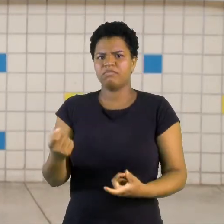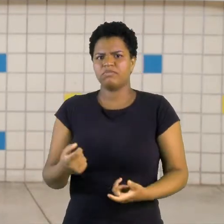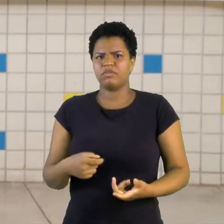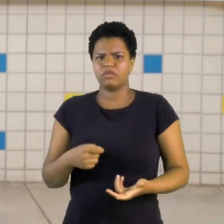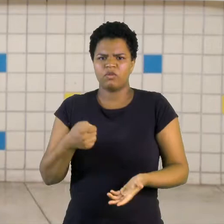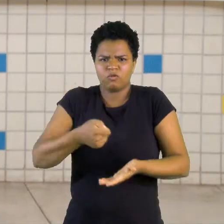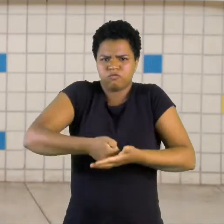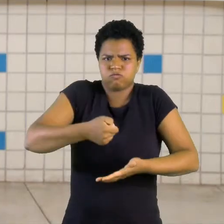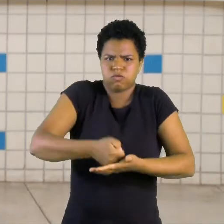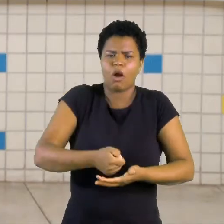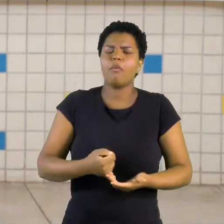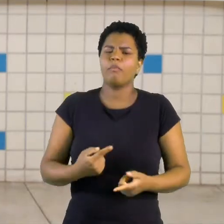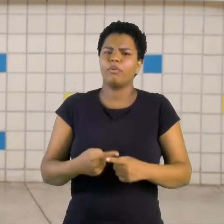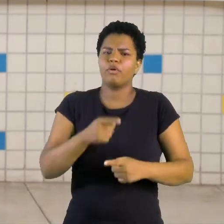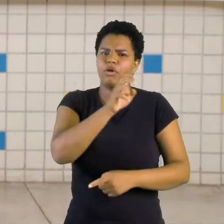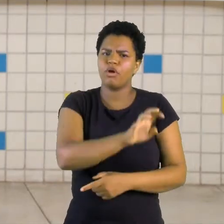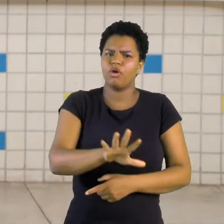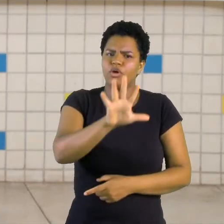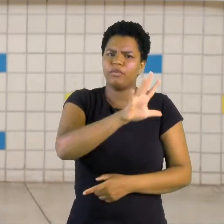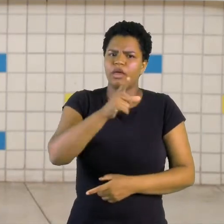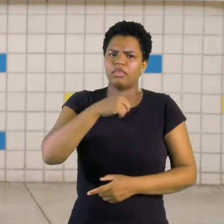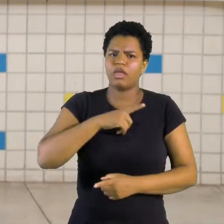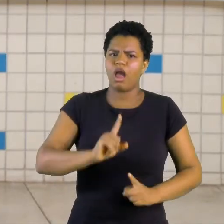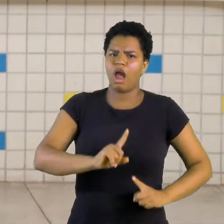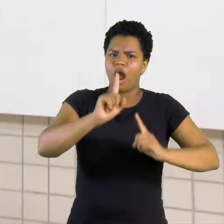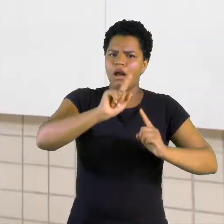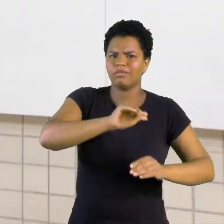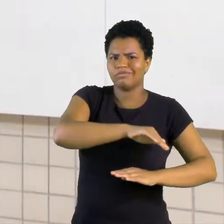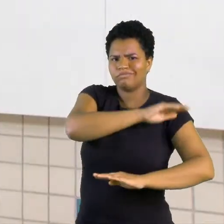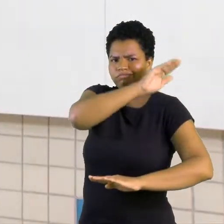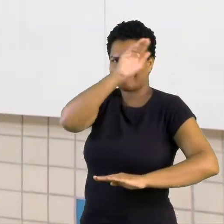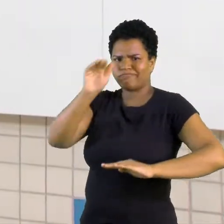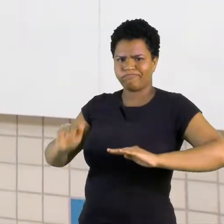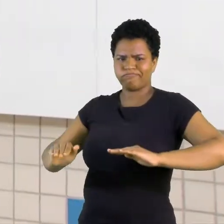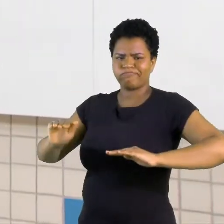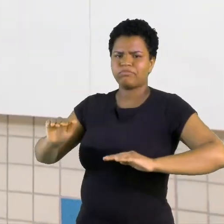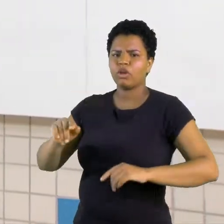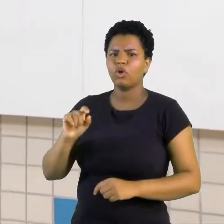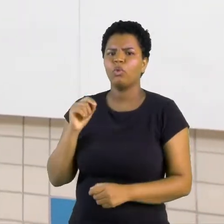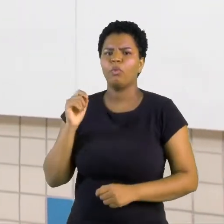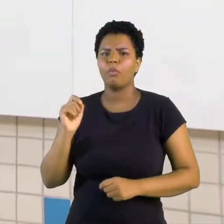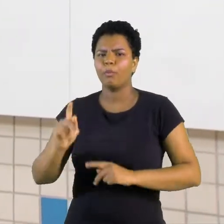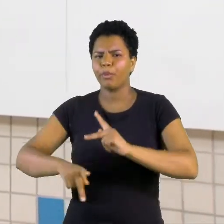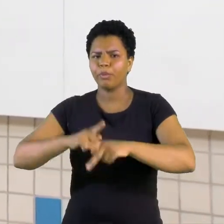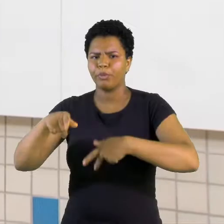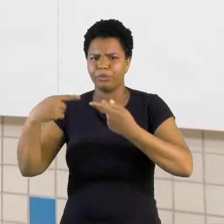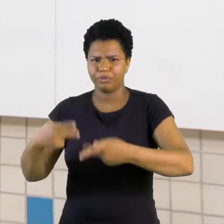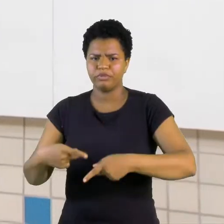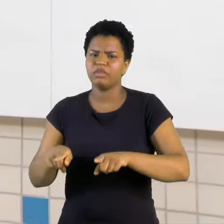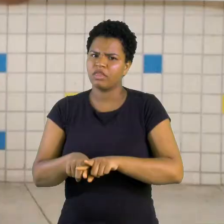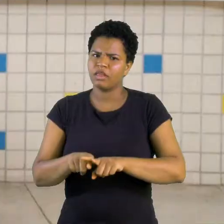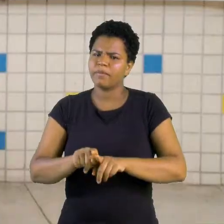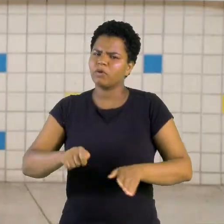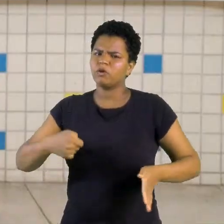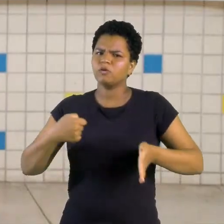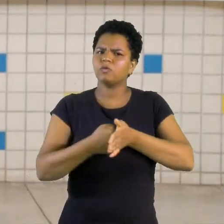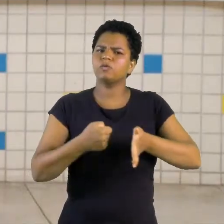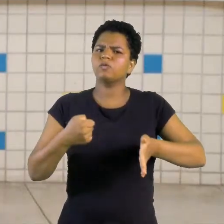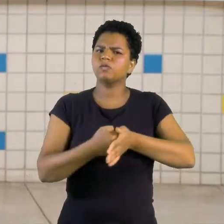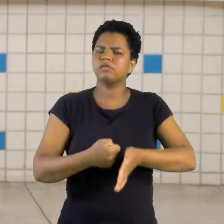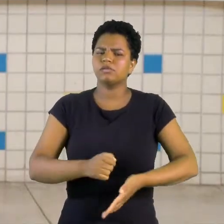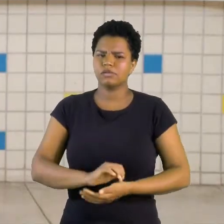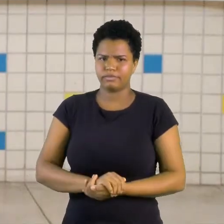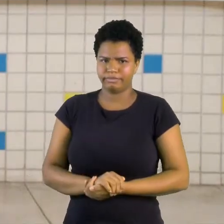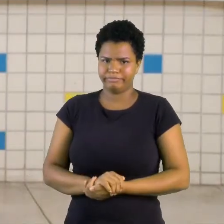tinham armas muito superiores aos povos nativos, né. Também nós iremos falar sobre as resistências. Nesse processo